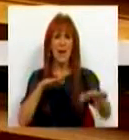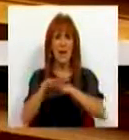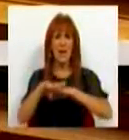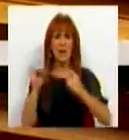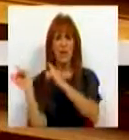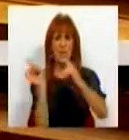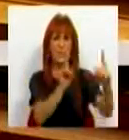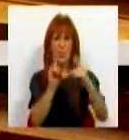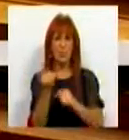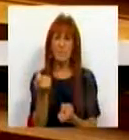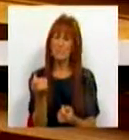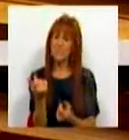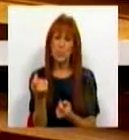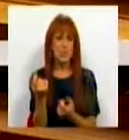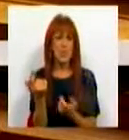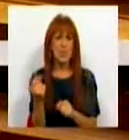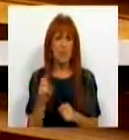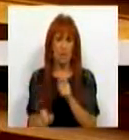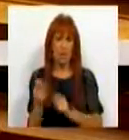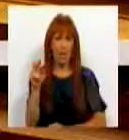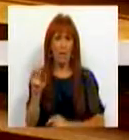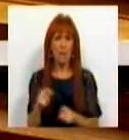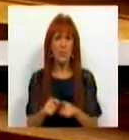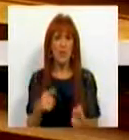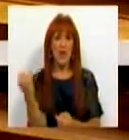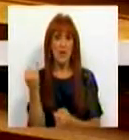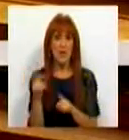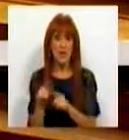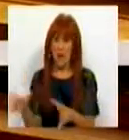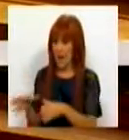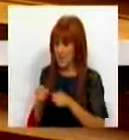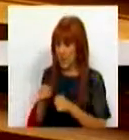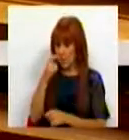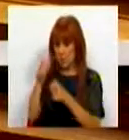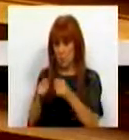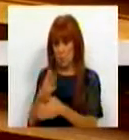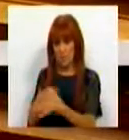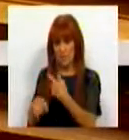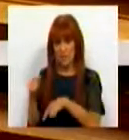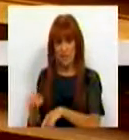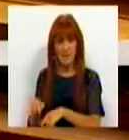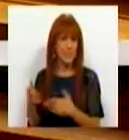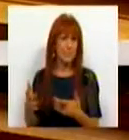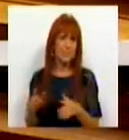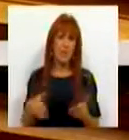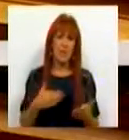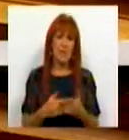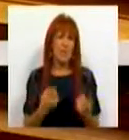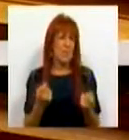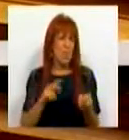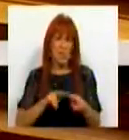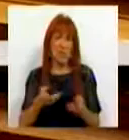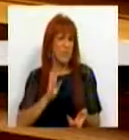de transportes deficitária e onerosa para as instituições que acolhem pessoas com deficiência, deixa